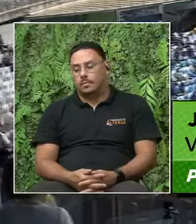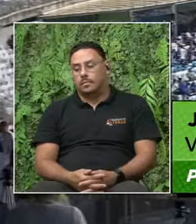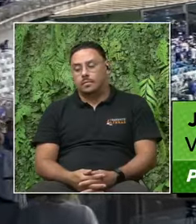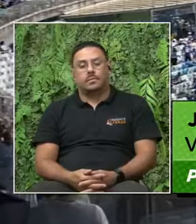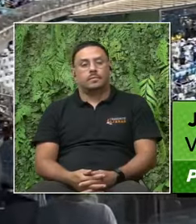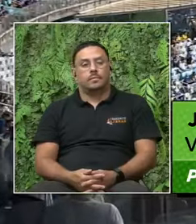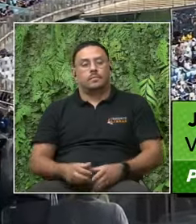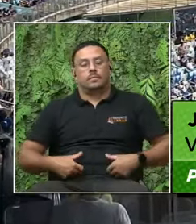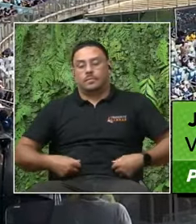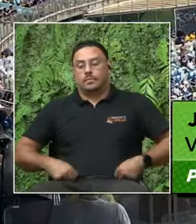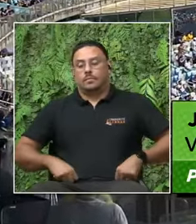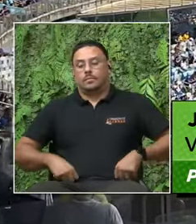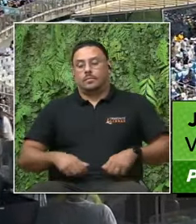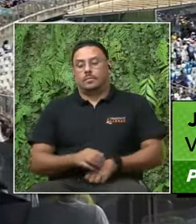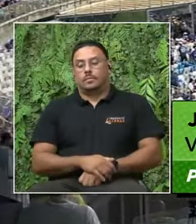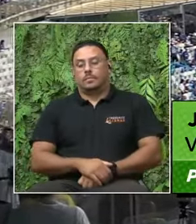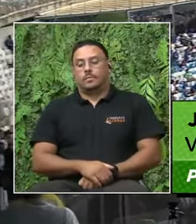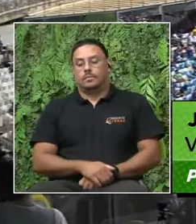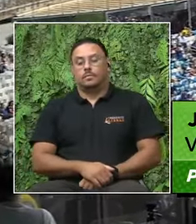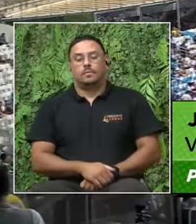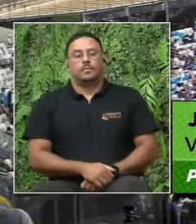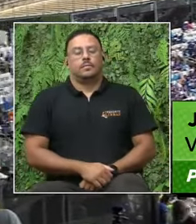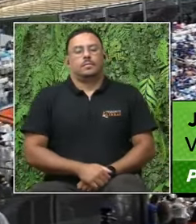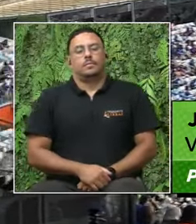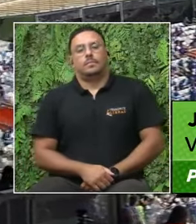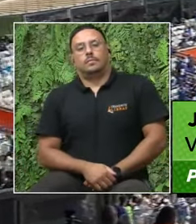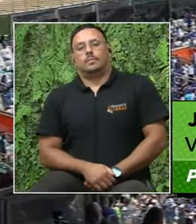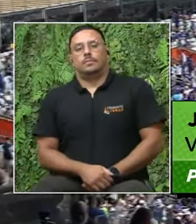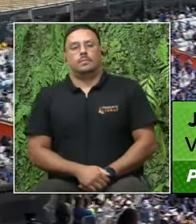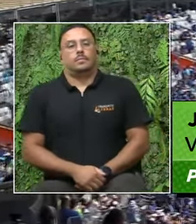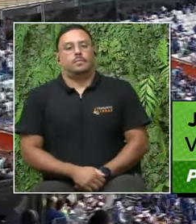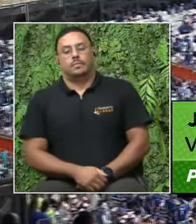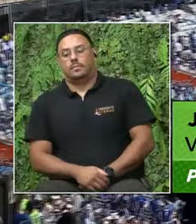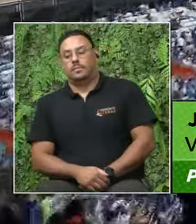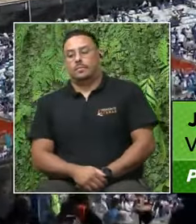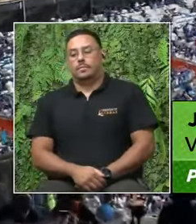galo nós somos do clube Atlético